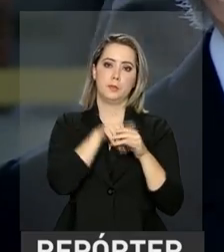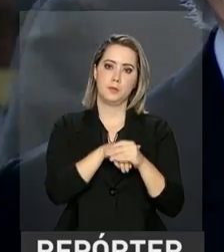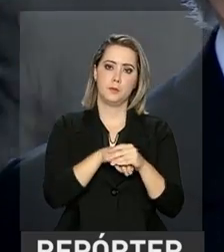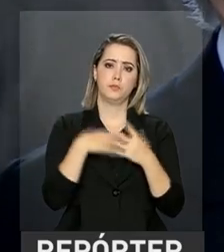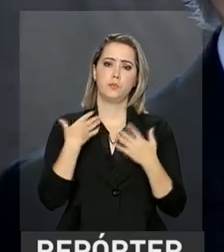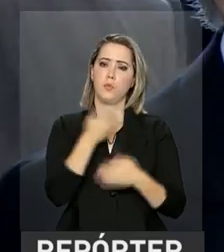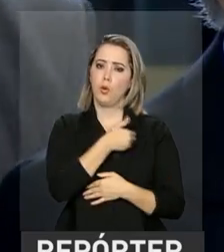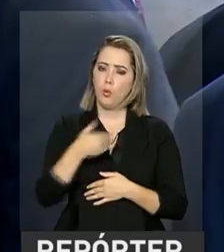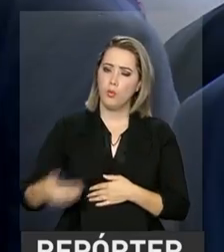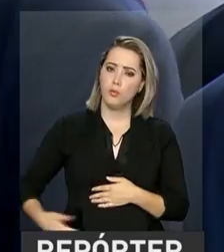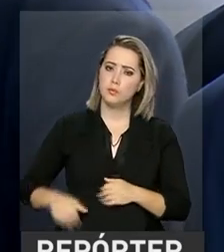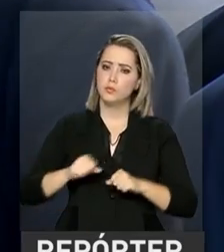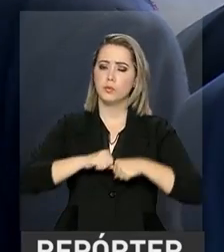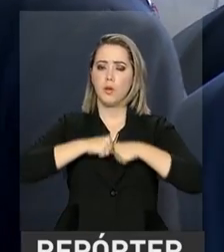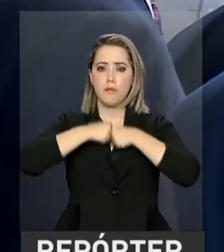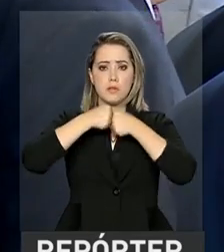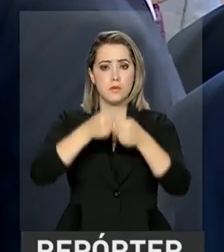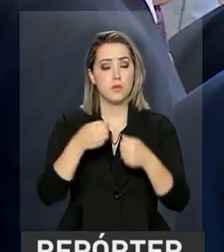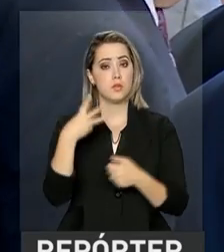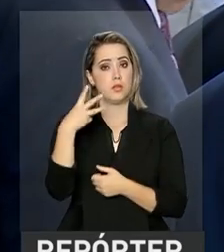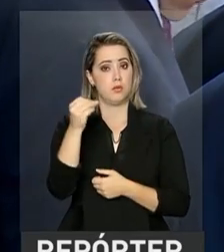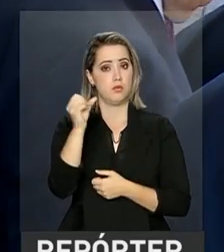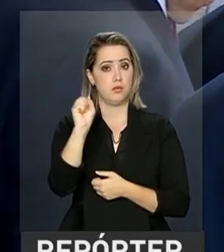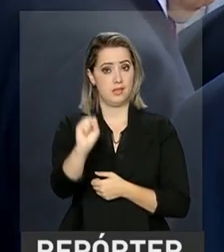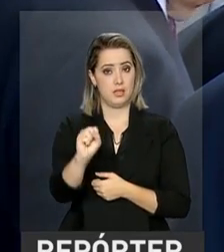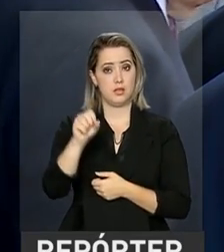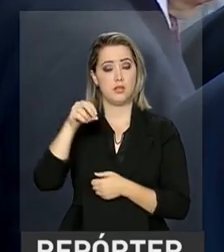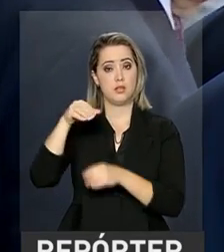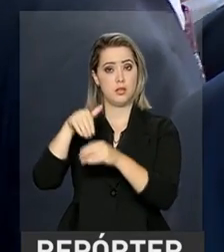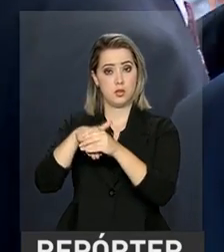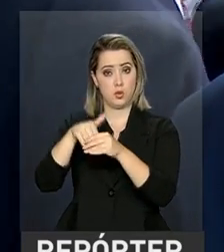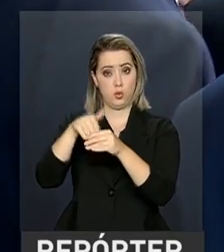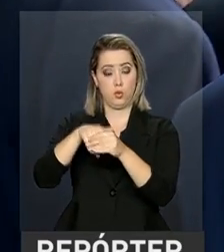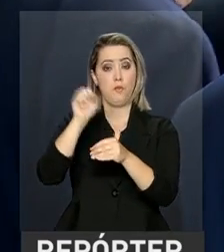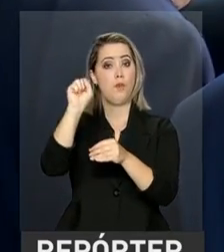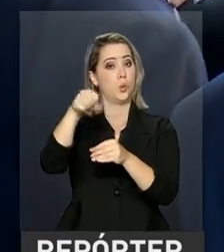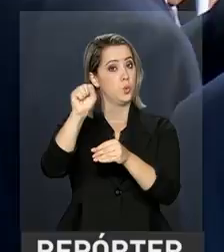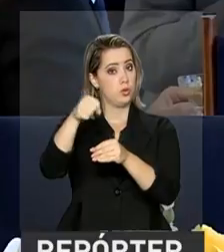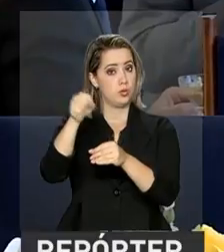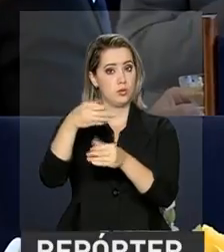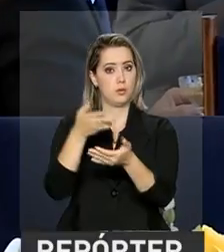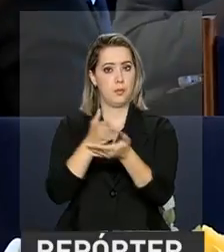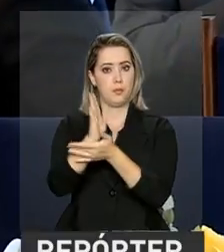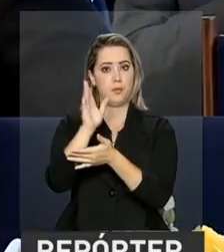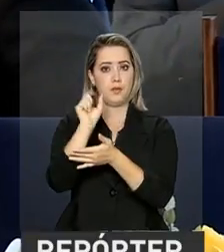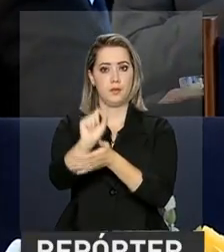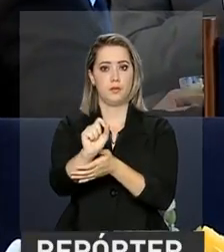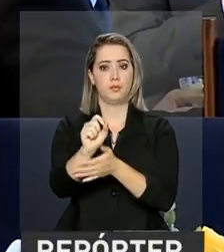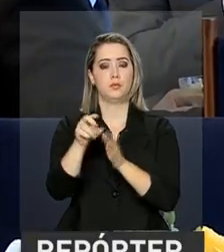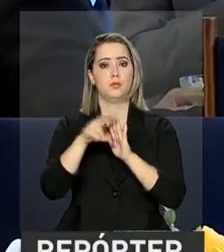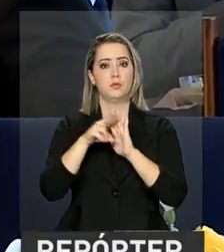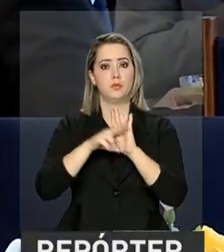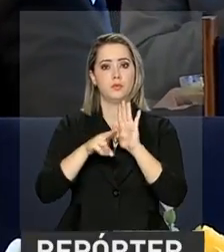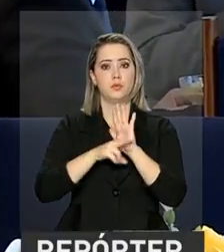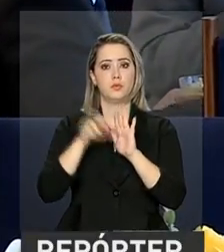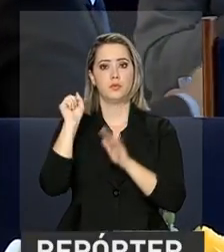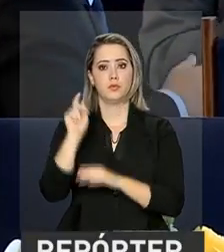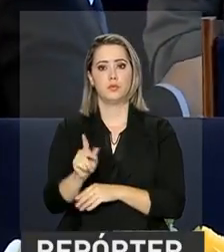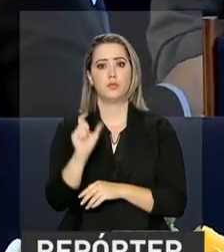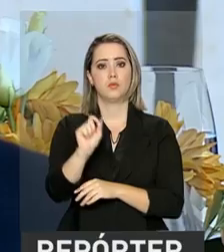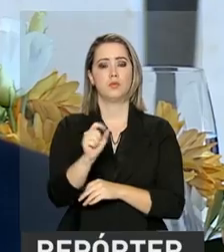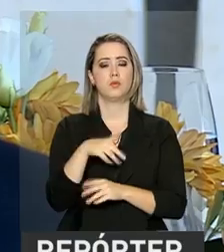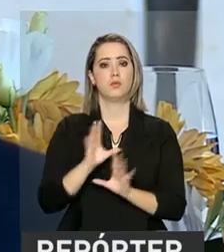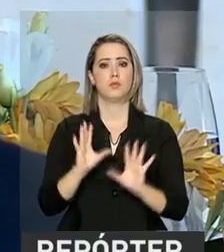para conseguir os 308 votos necessários para a reforma da previdência durante a